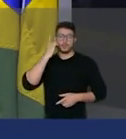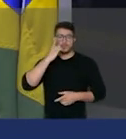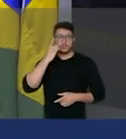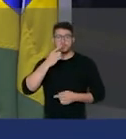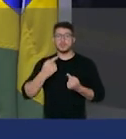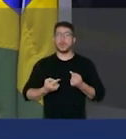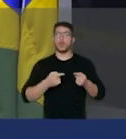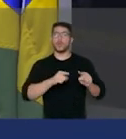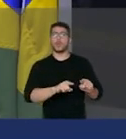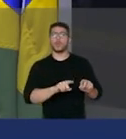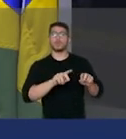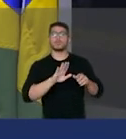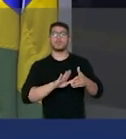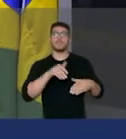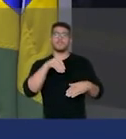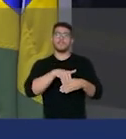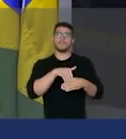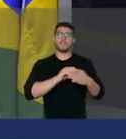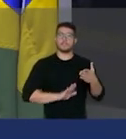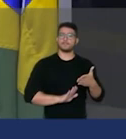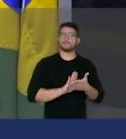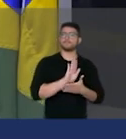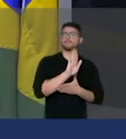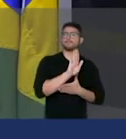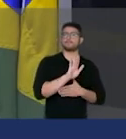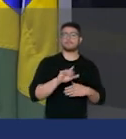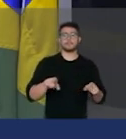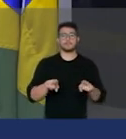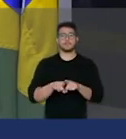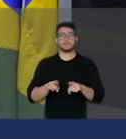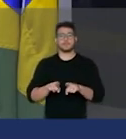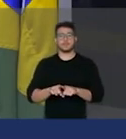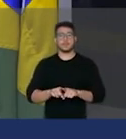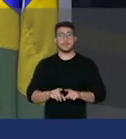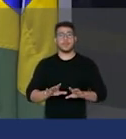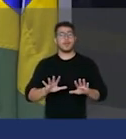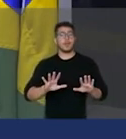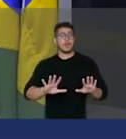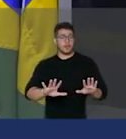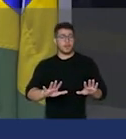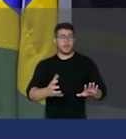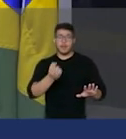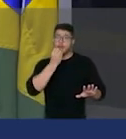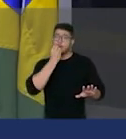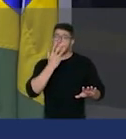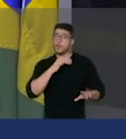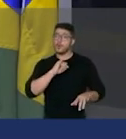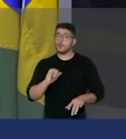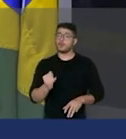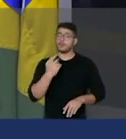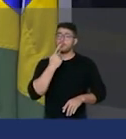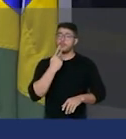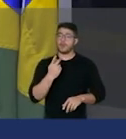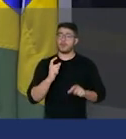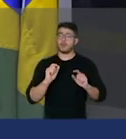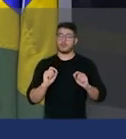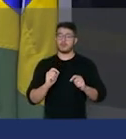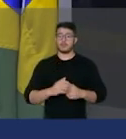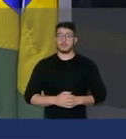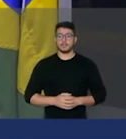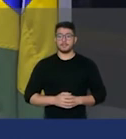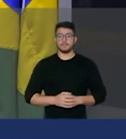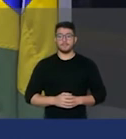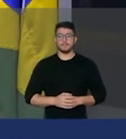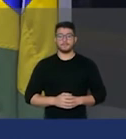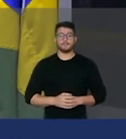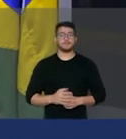impresso Militão descaradamente e eu queria dizer para o senhor Barroso que inclusive